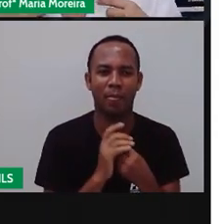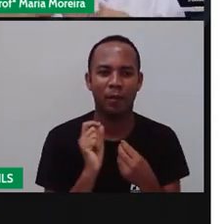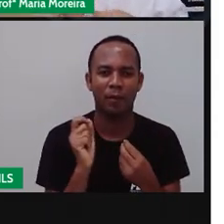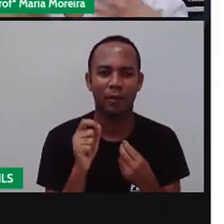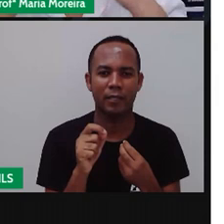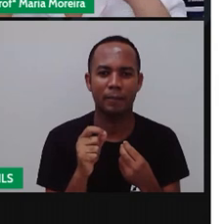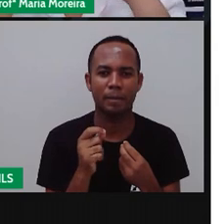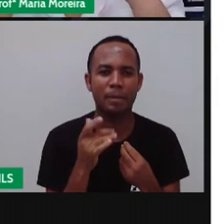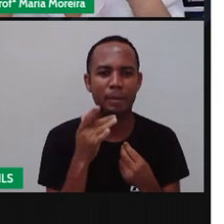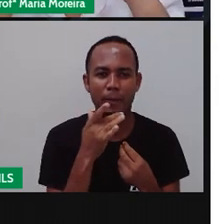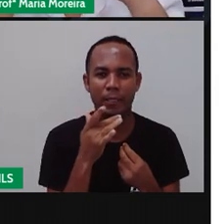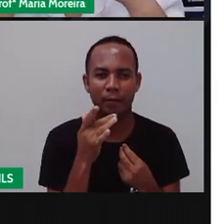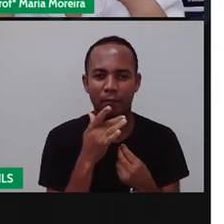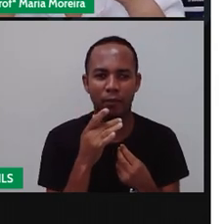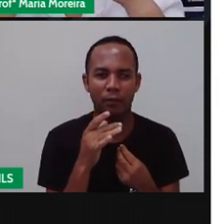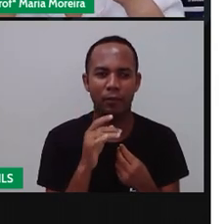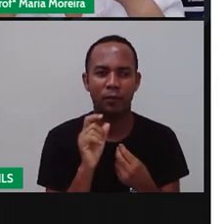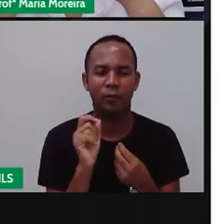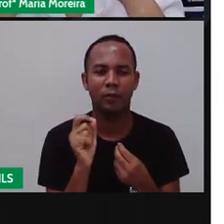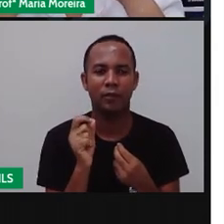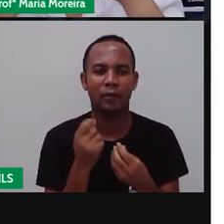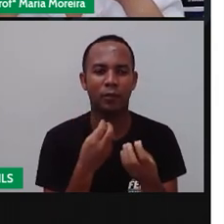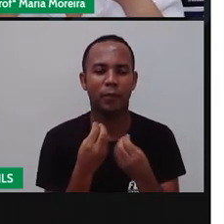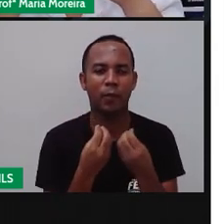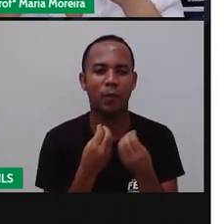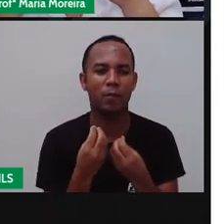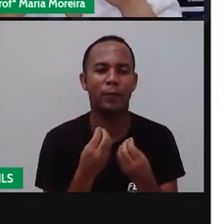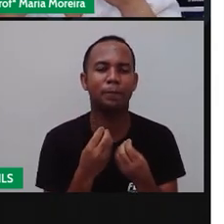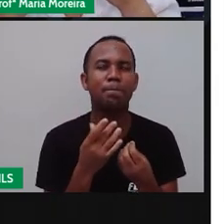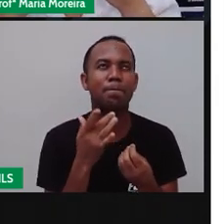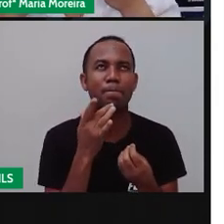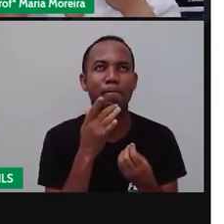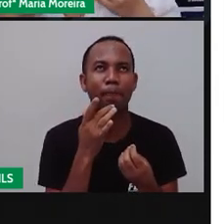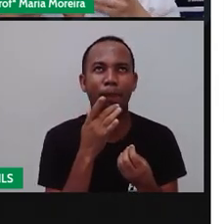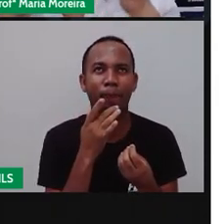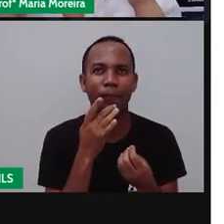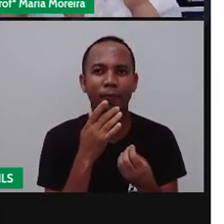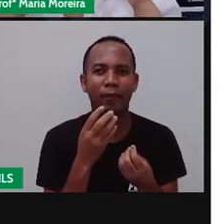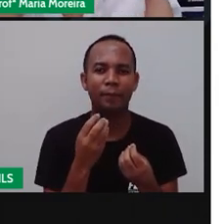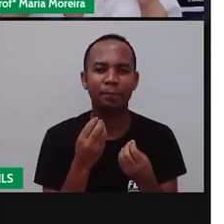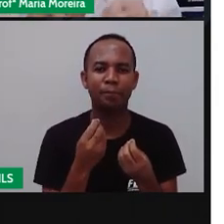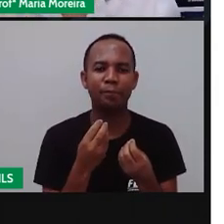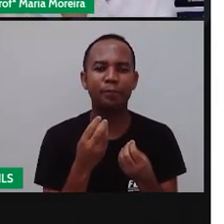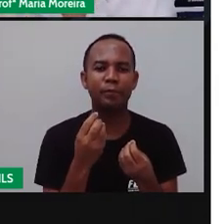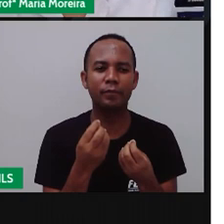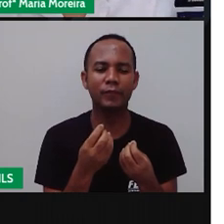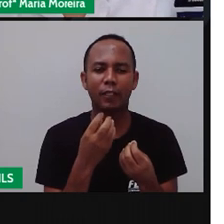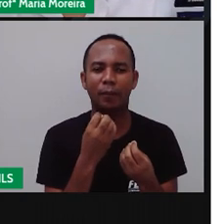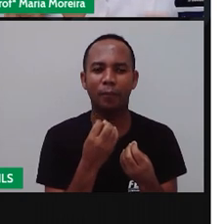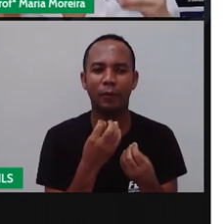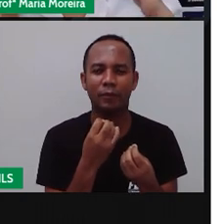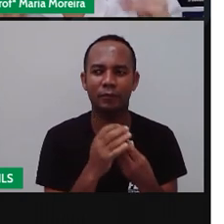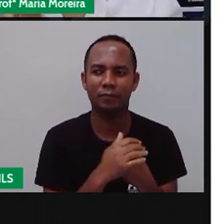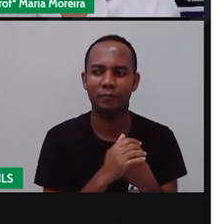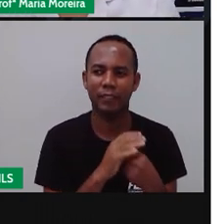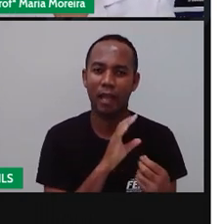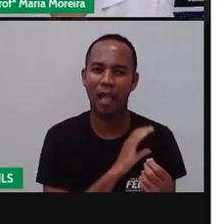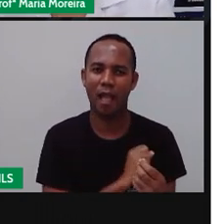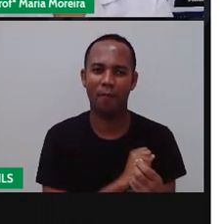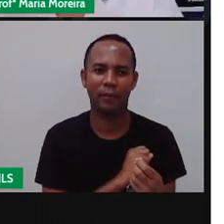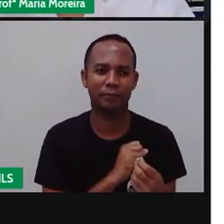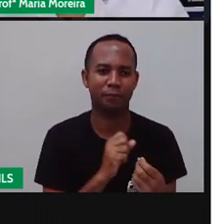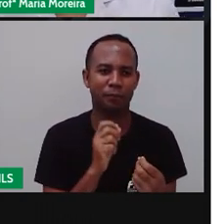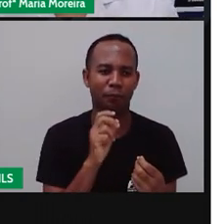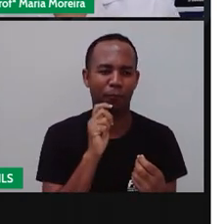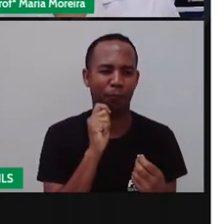paladar, solta e eu fico, tipo, sentindo aquele gostinho e fico salivando. E aquilo ali, para mim, é uma sensação maravilhosa. Então, eu amo coisa